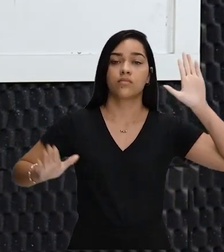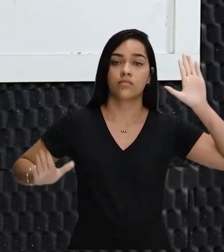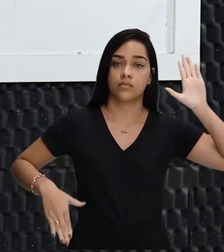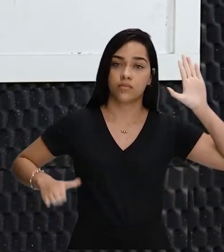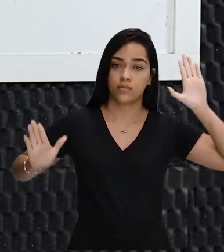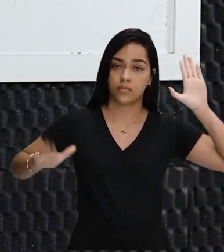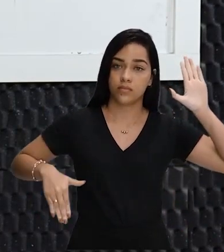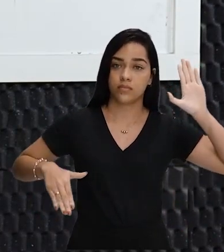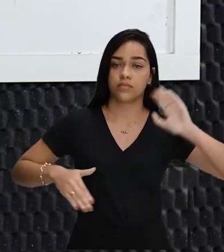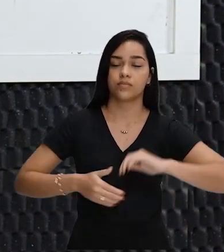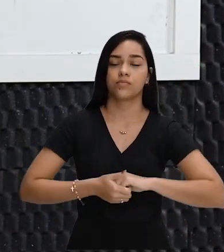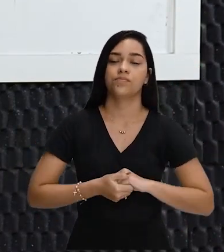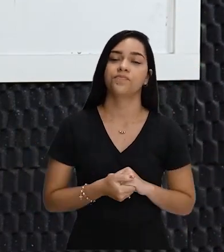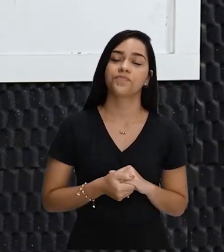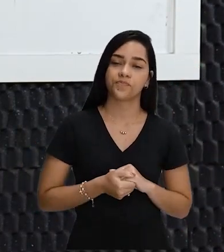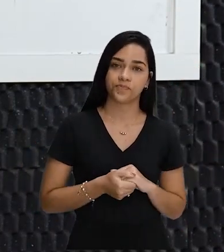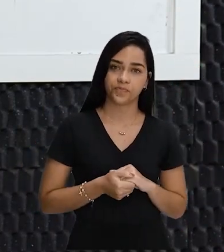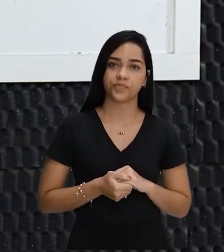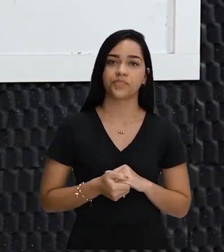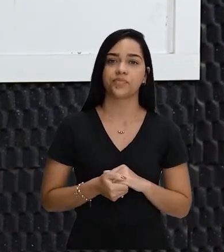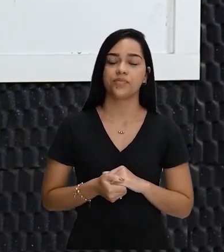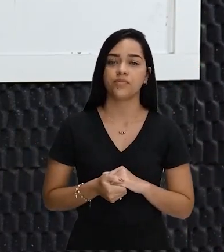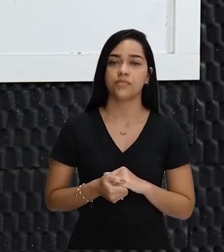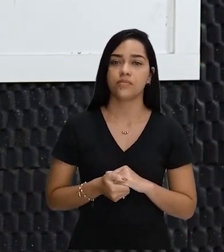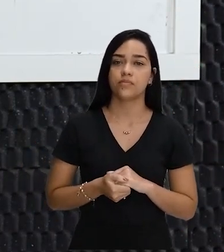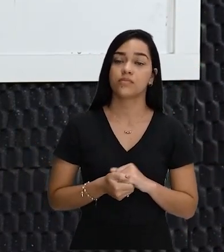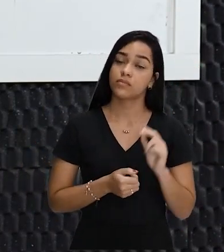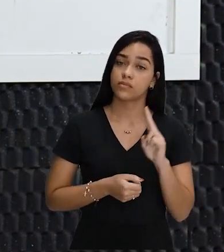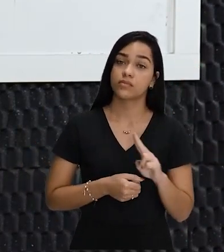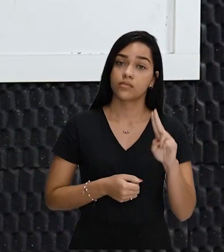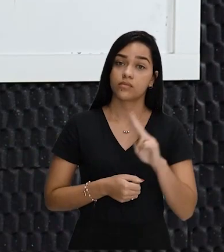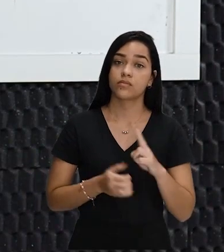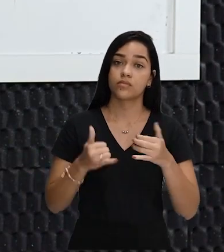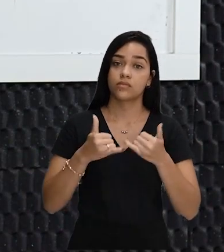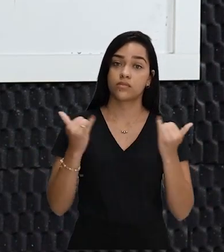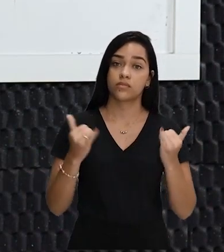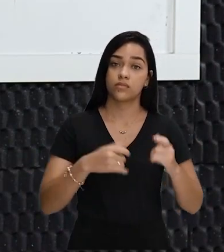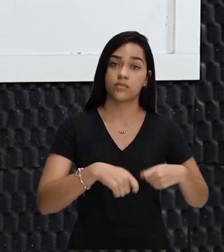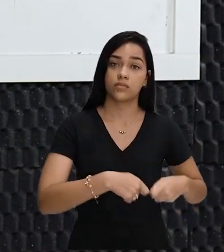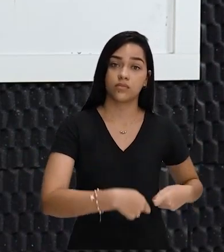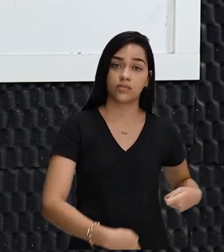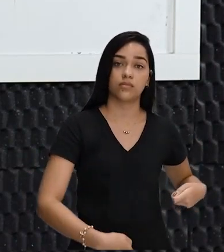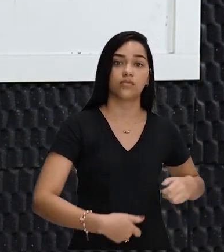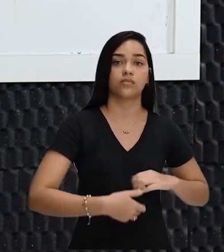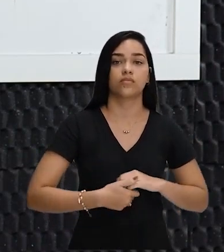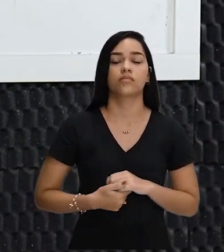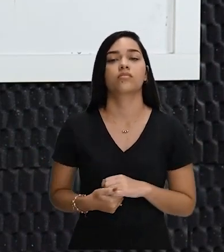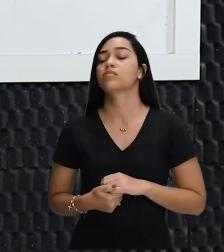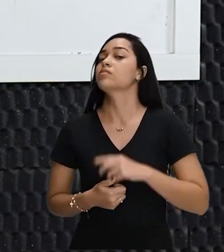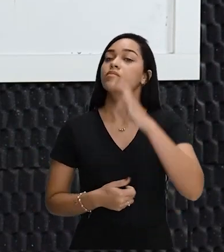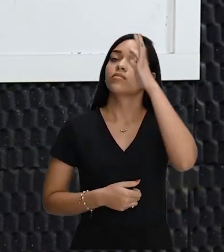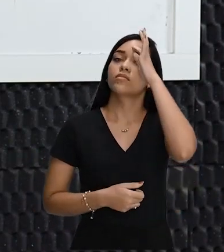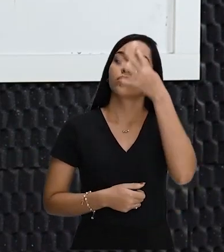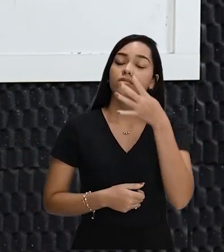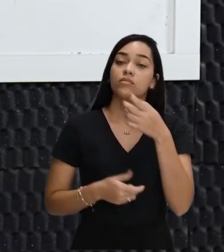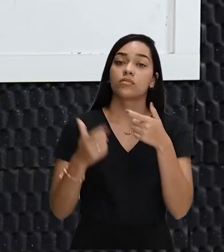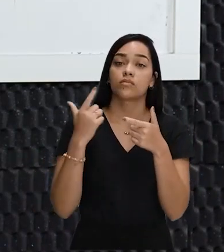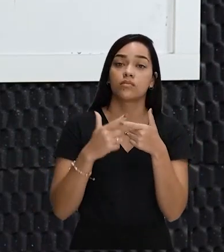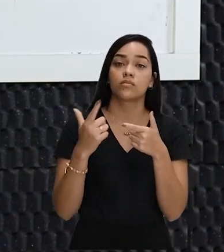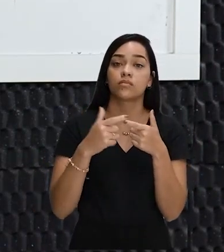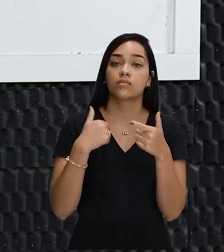diferentes de Silvia aí a praia usando um biquinho bacana tá então para resolver o problema